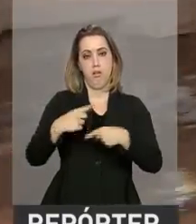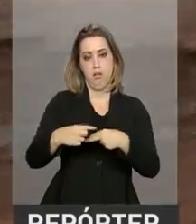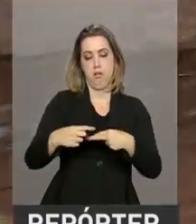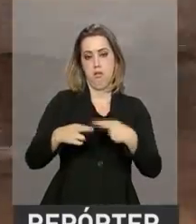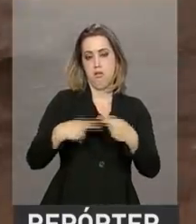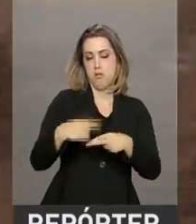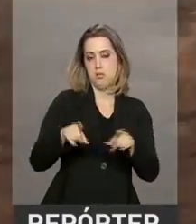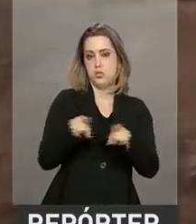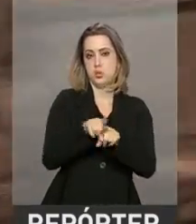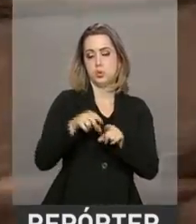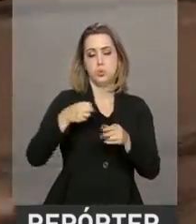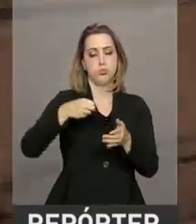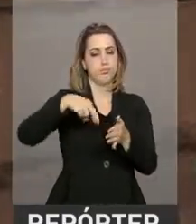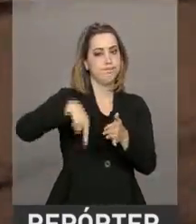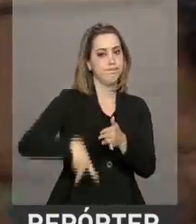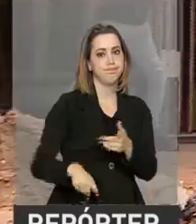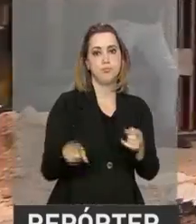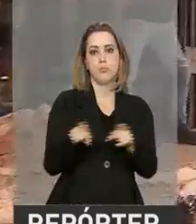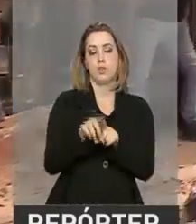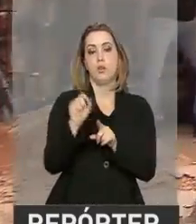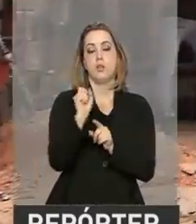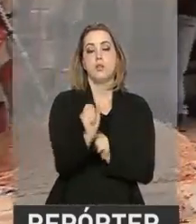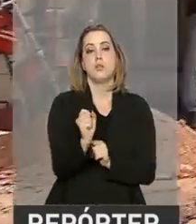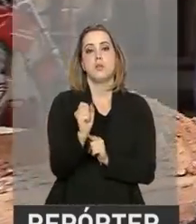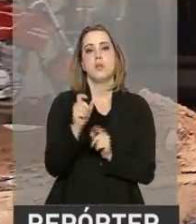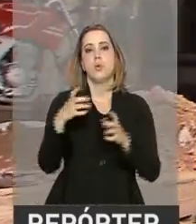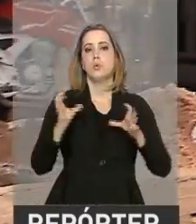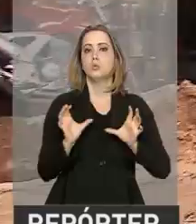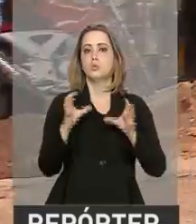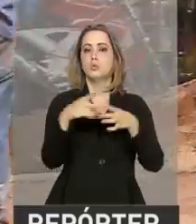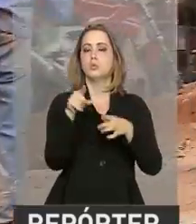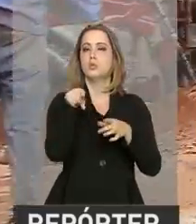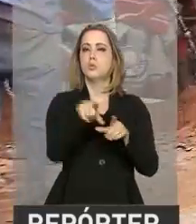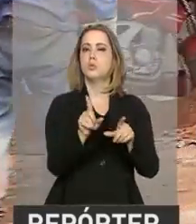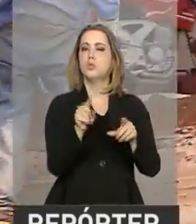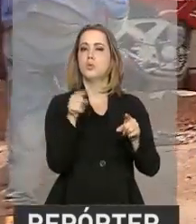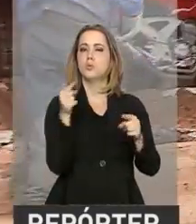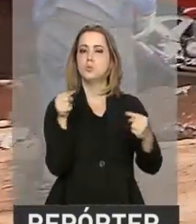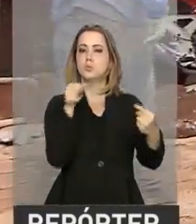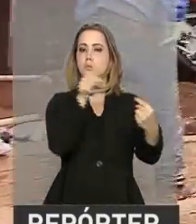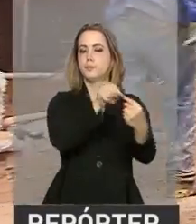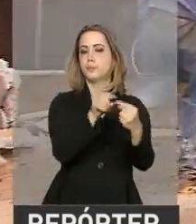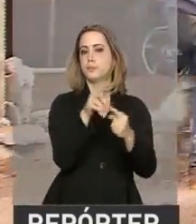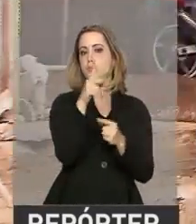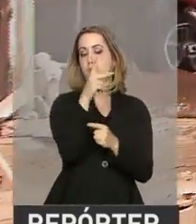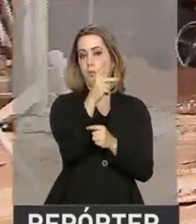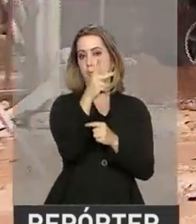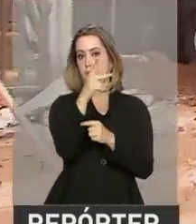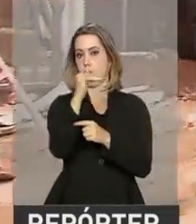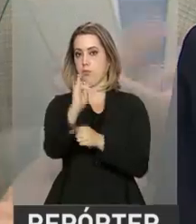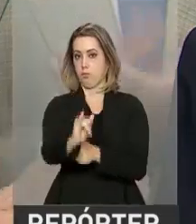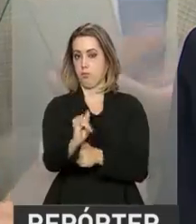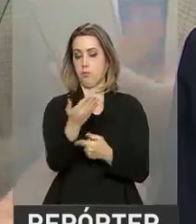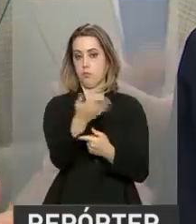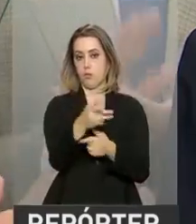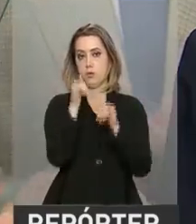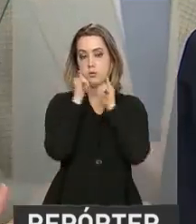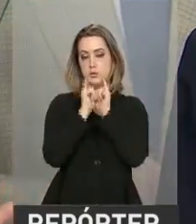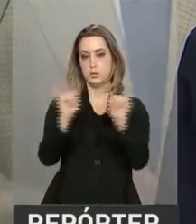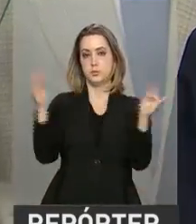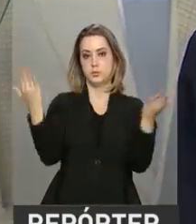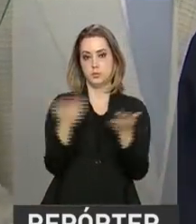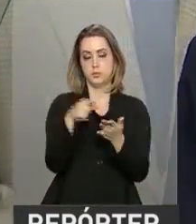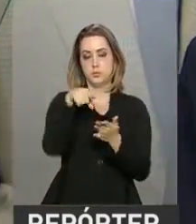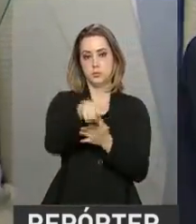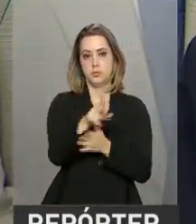e destinação do lixo o setor é um dos focos do programa de parcerias de investimentos o pp ii lançado recentemente